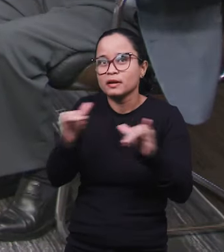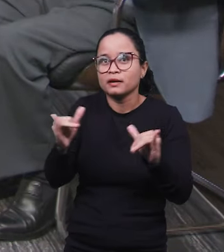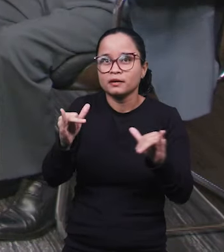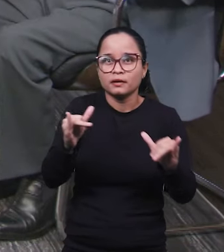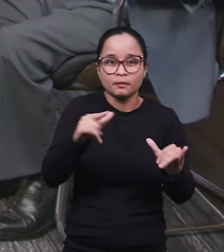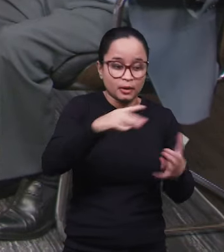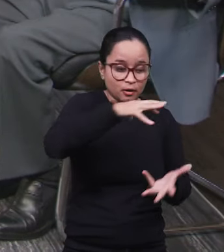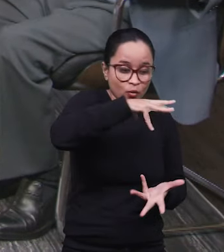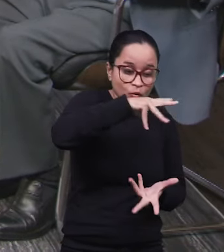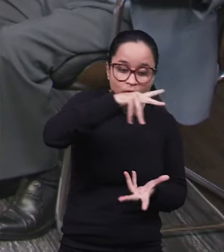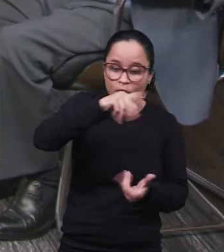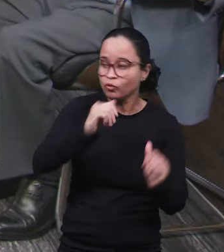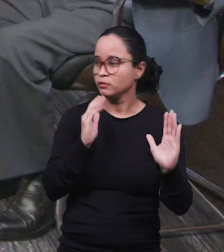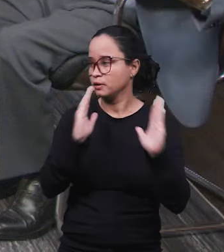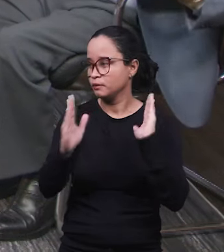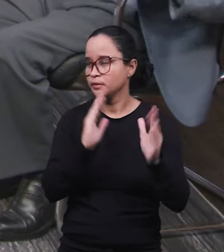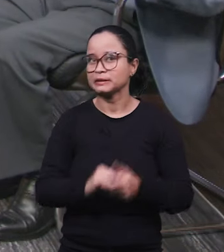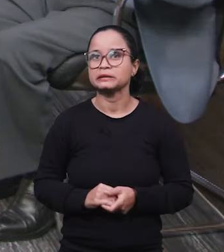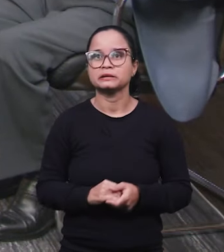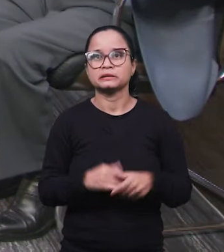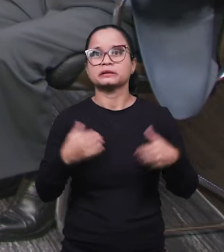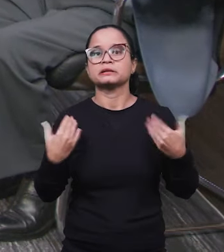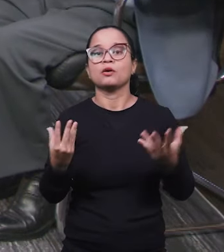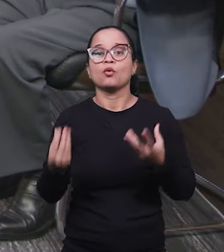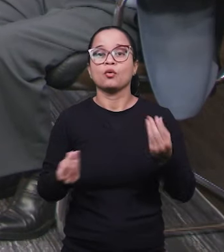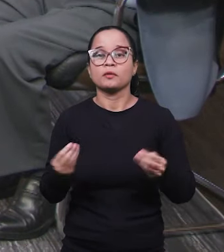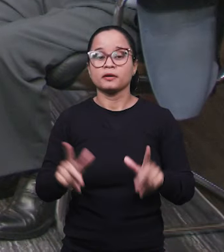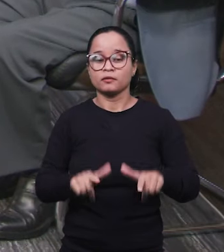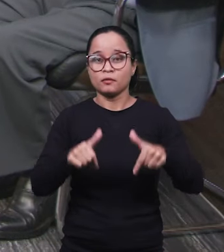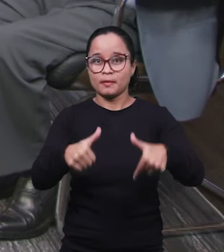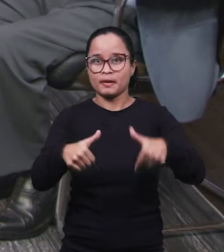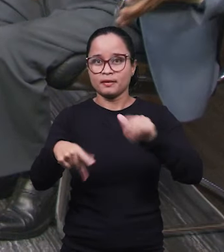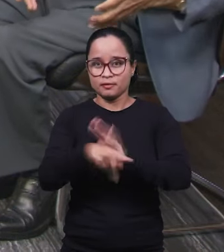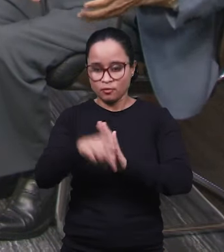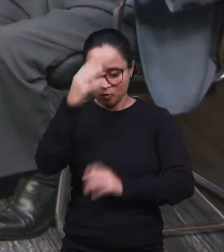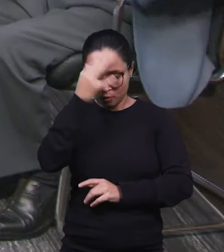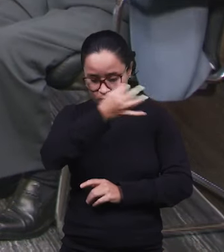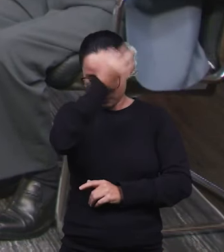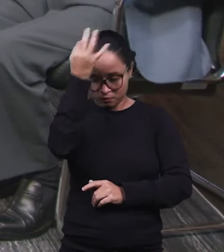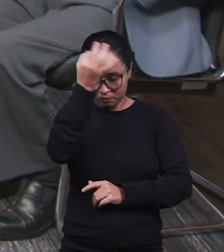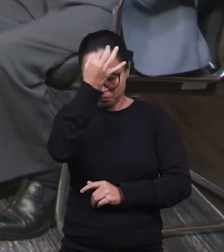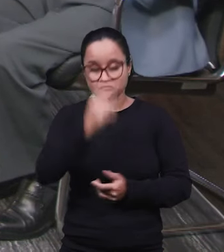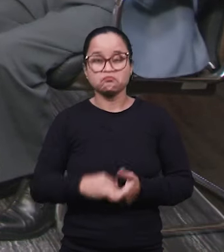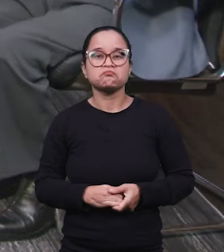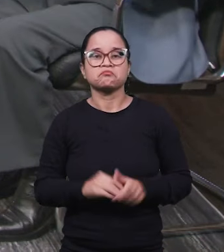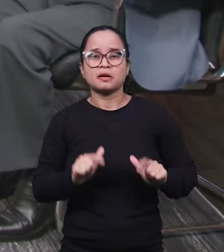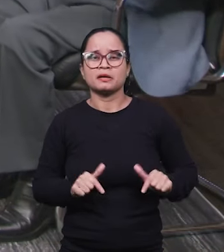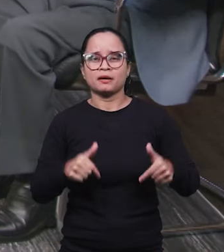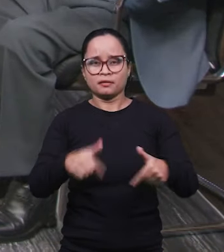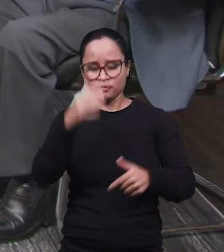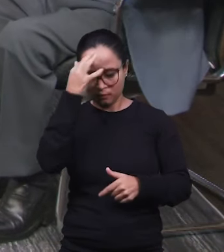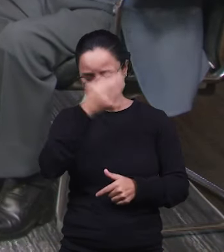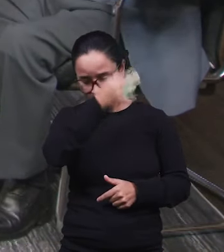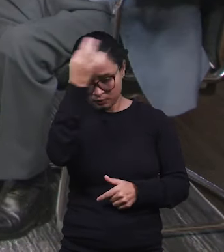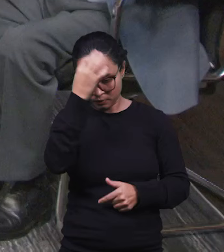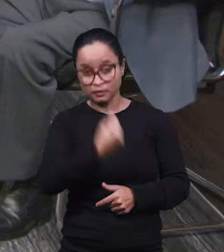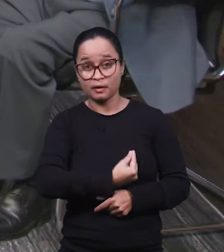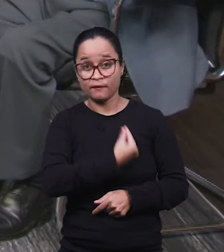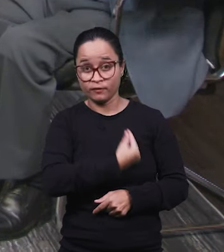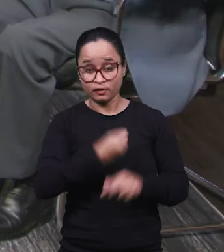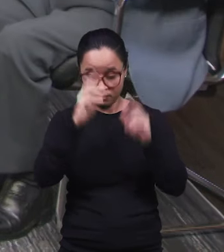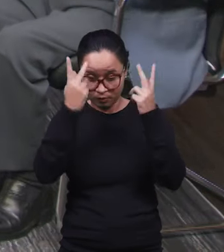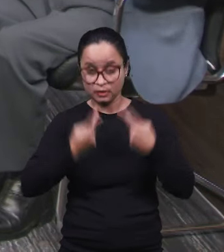mundo daquela época. Tinha que ser através de uma operação do Espírito Santo, e a operação do Espírito Santo na vida do homem, o testemunho